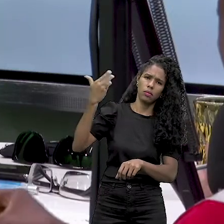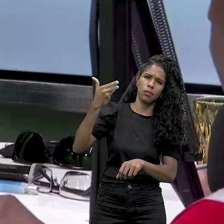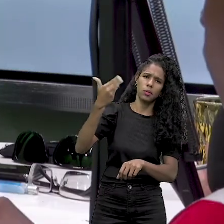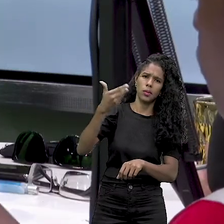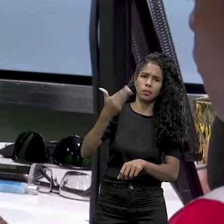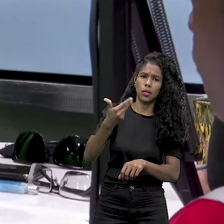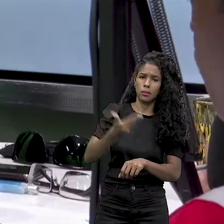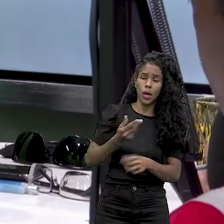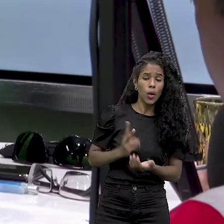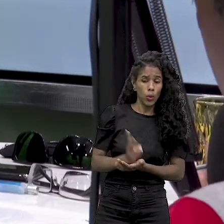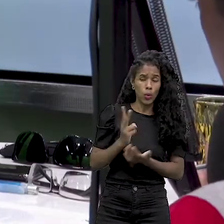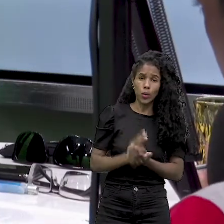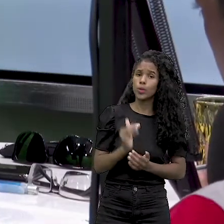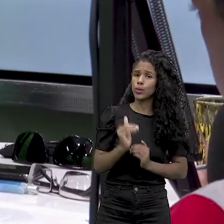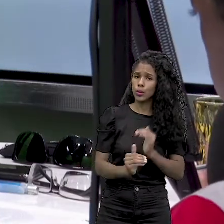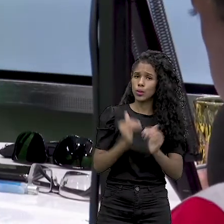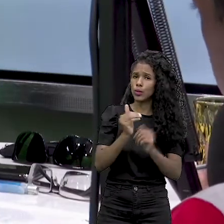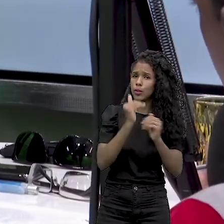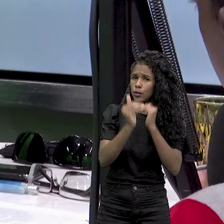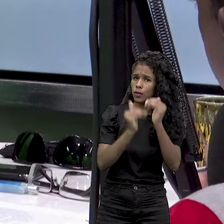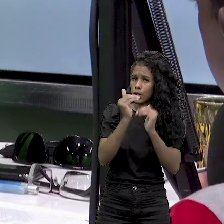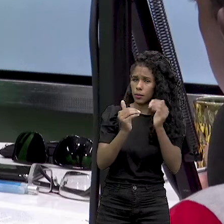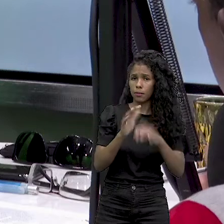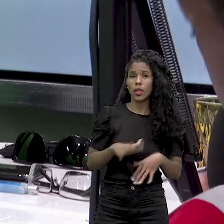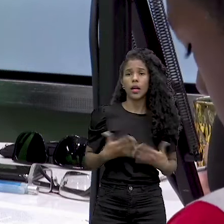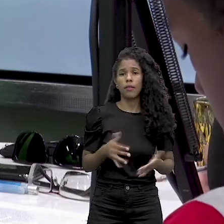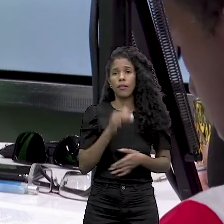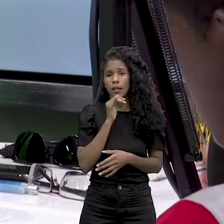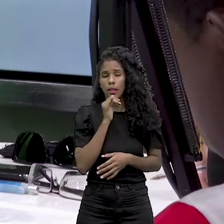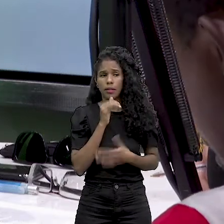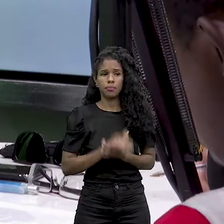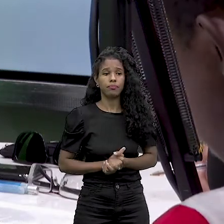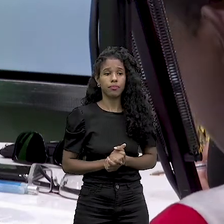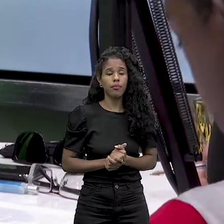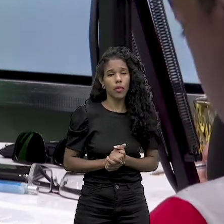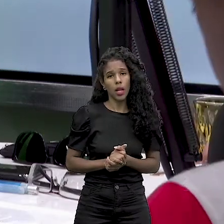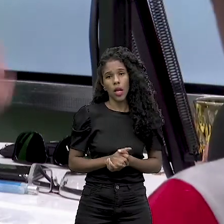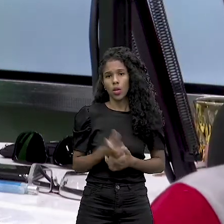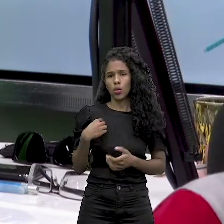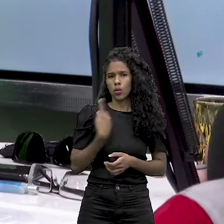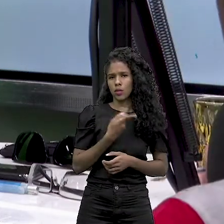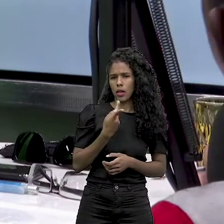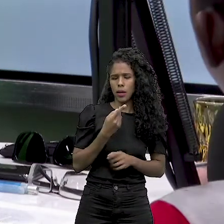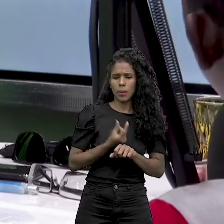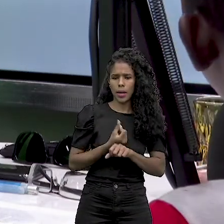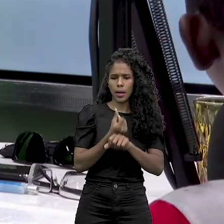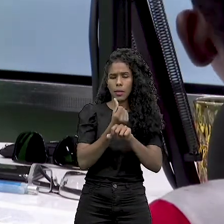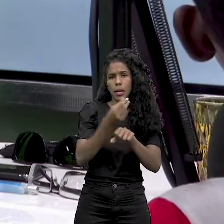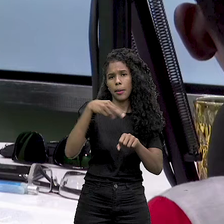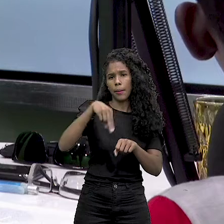E inclusive a gente chama de capitalismo mercantilista, é quando Portugal, Espanha expandiu pelo mundo,